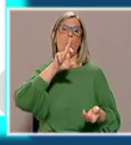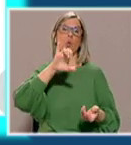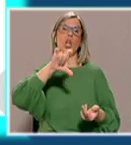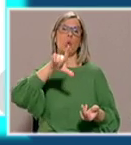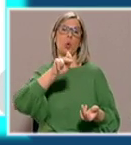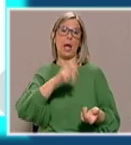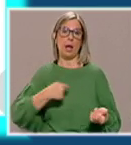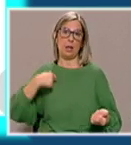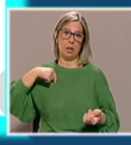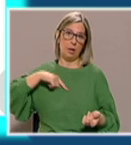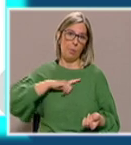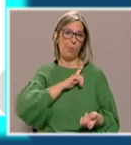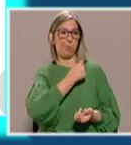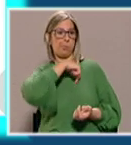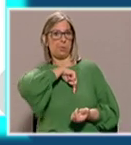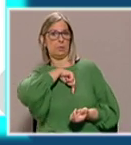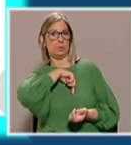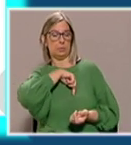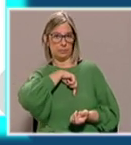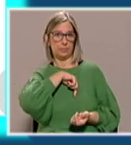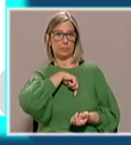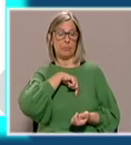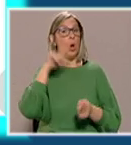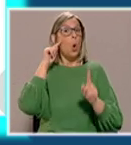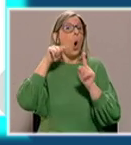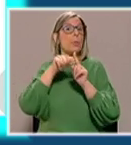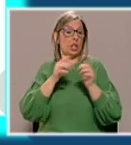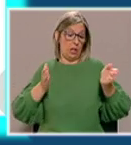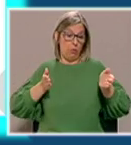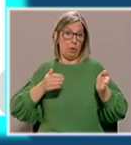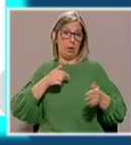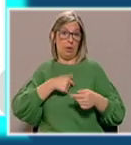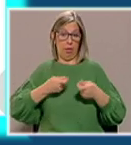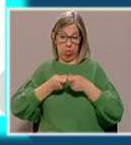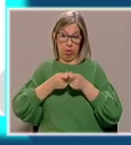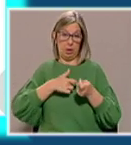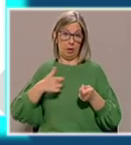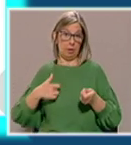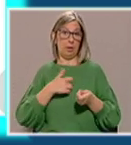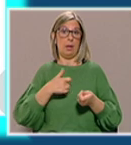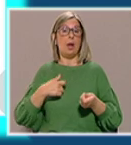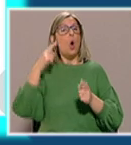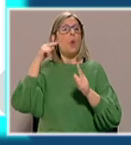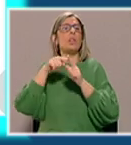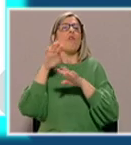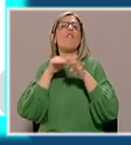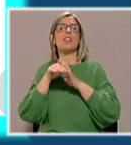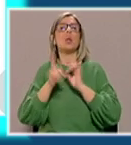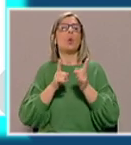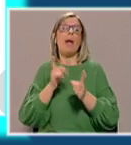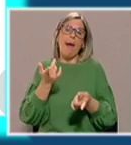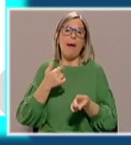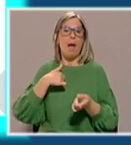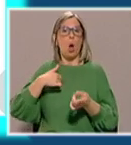o objetivo da circulação pulmonar ou pequena circulação é mesmo esse, é a oxigenação do sangue, é o sangue ir aos pulmões